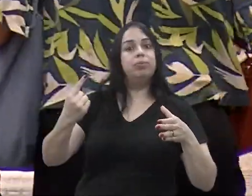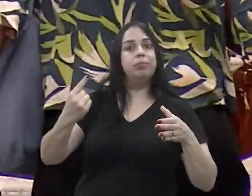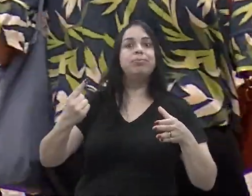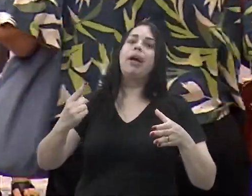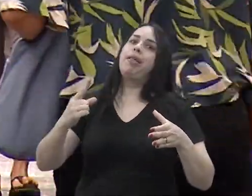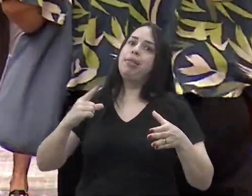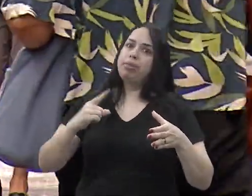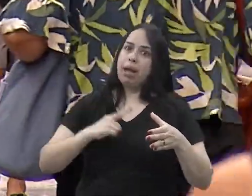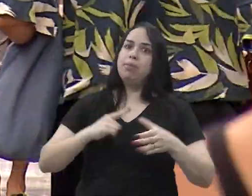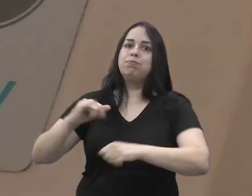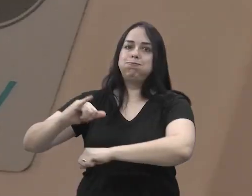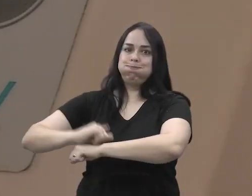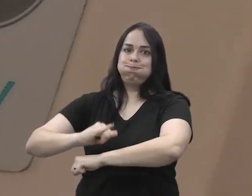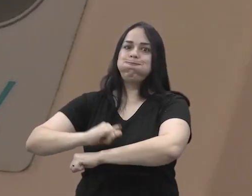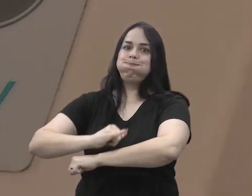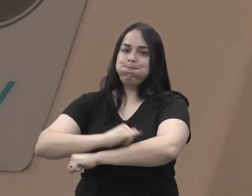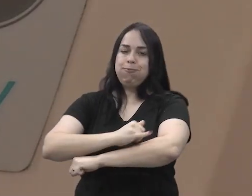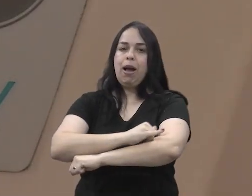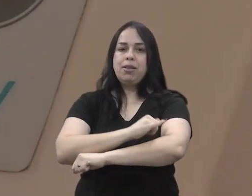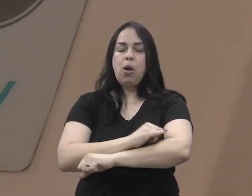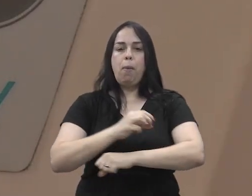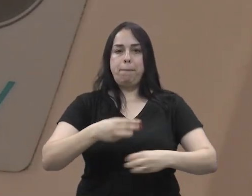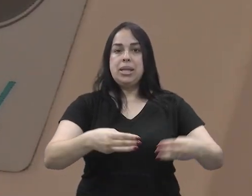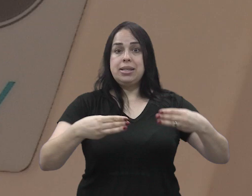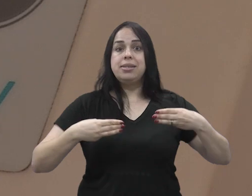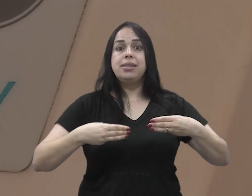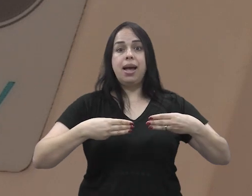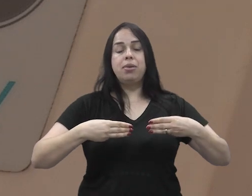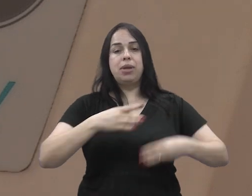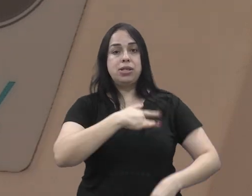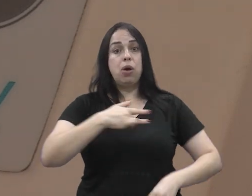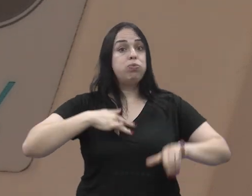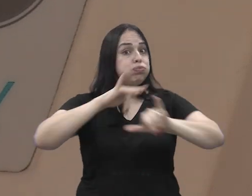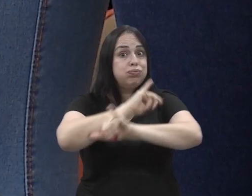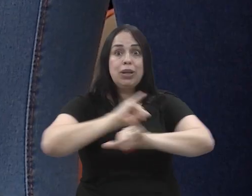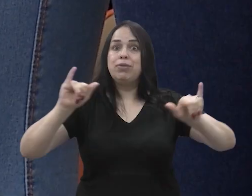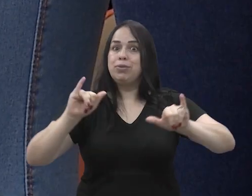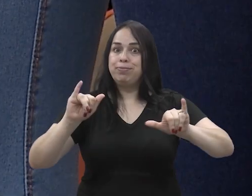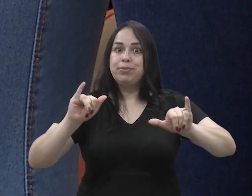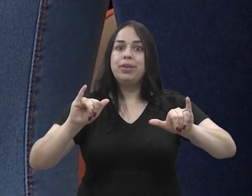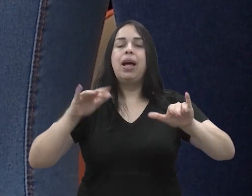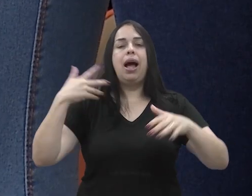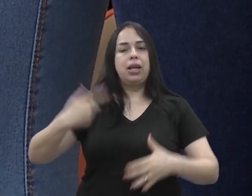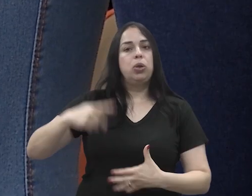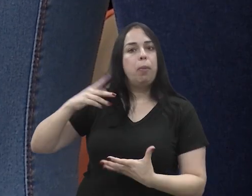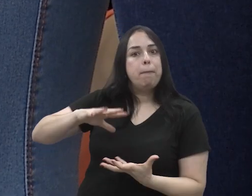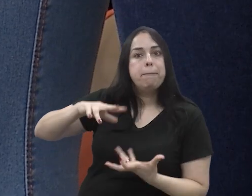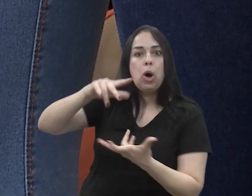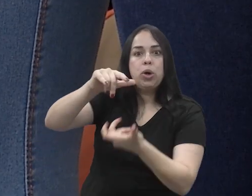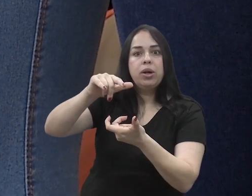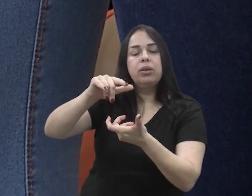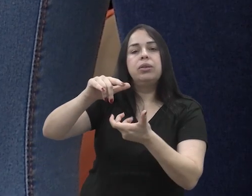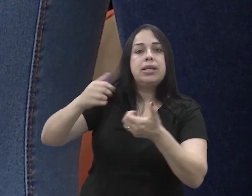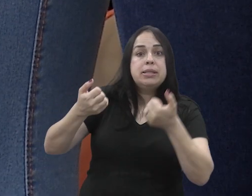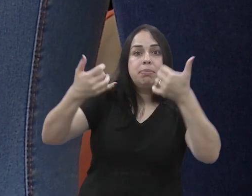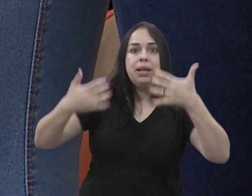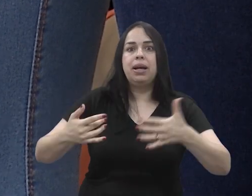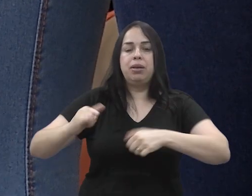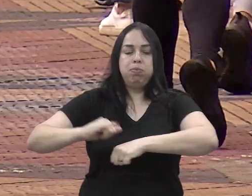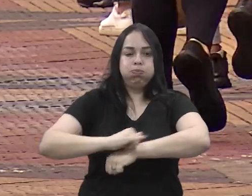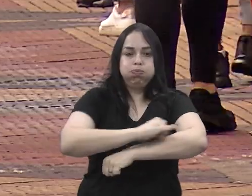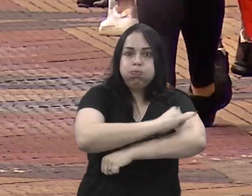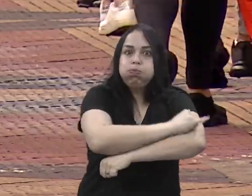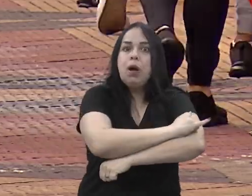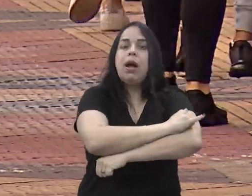no Brasil convive com a obesidade, segundo o Ministério da Saúde. No mundo, ela já é considerada uma doença